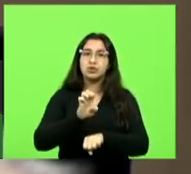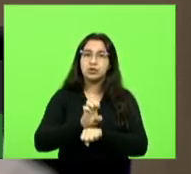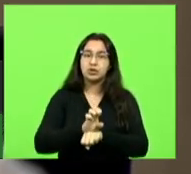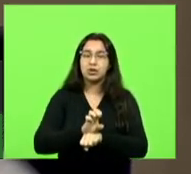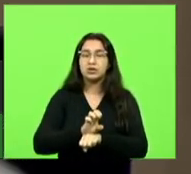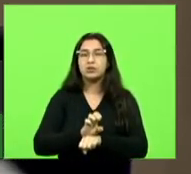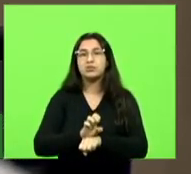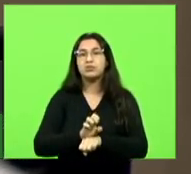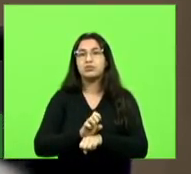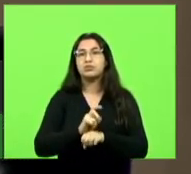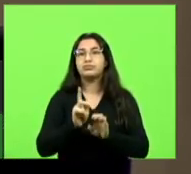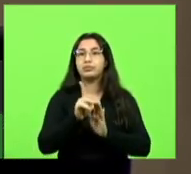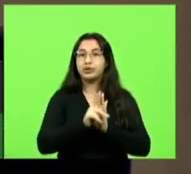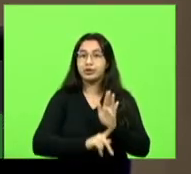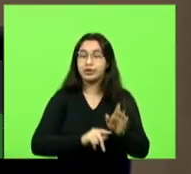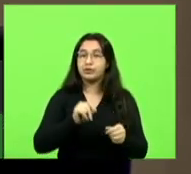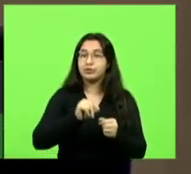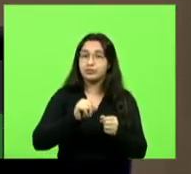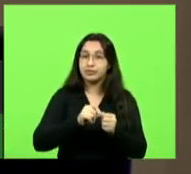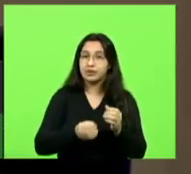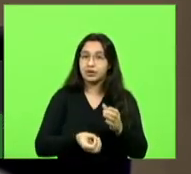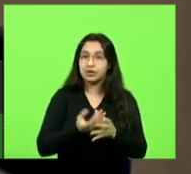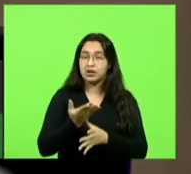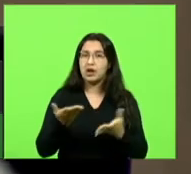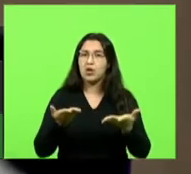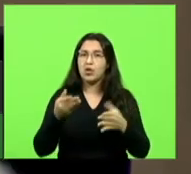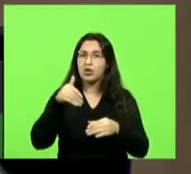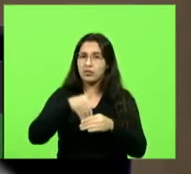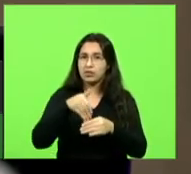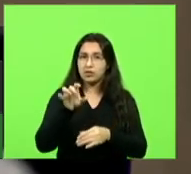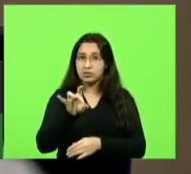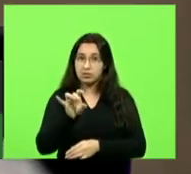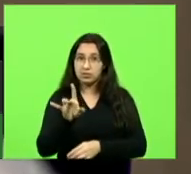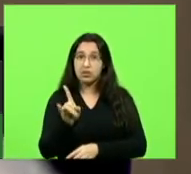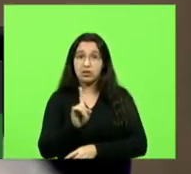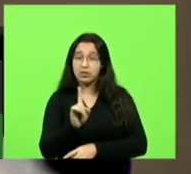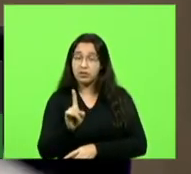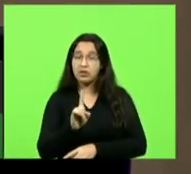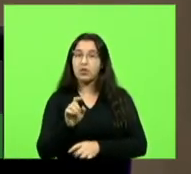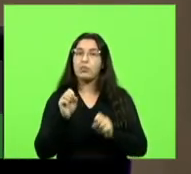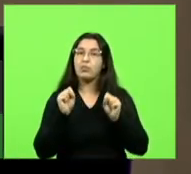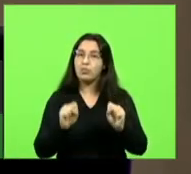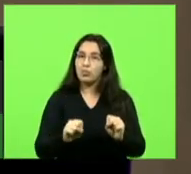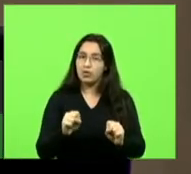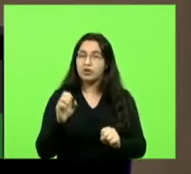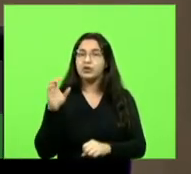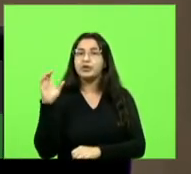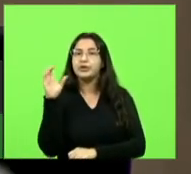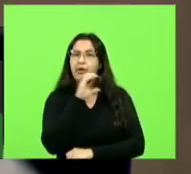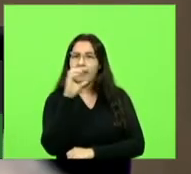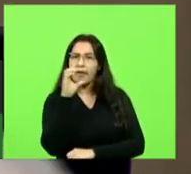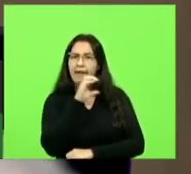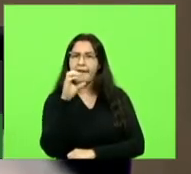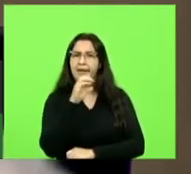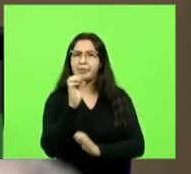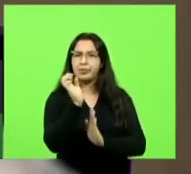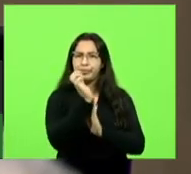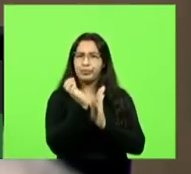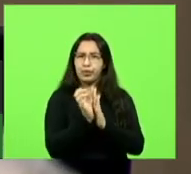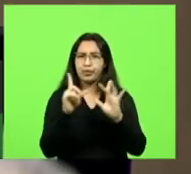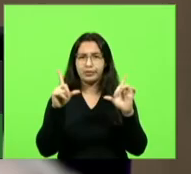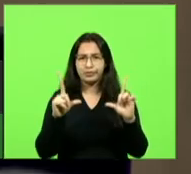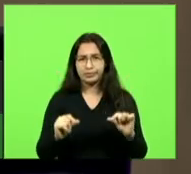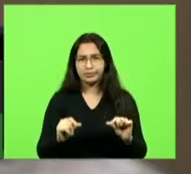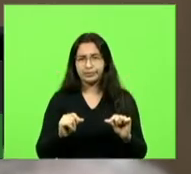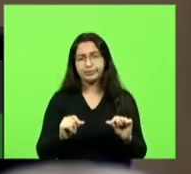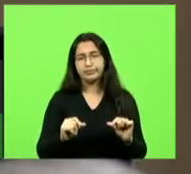possamos não só ter aqui a votação, mas que possa se agilizar e desburocratizar também para que as